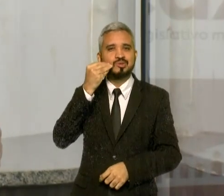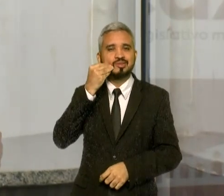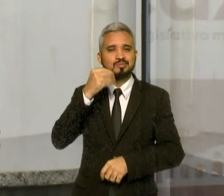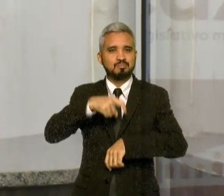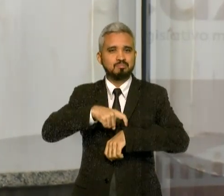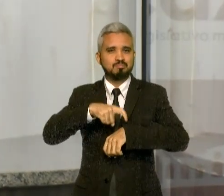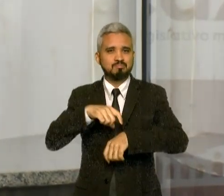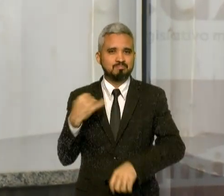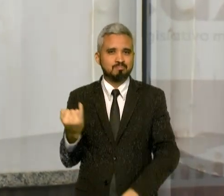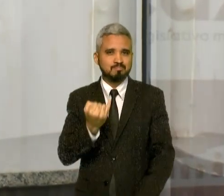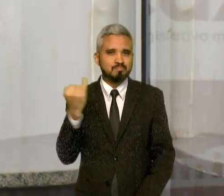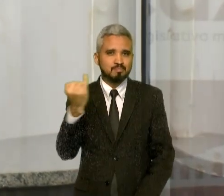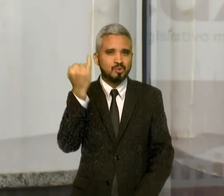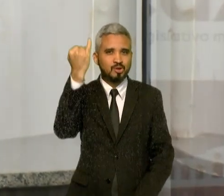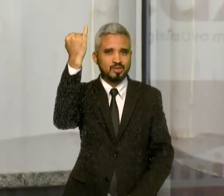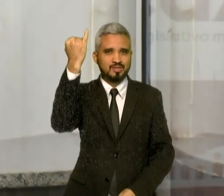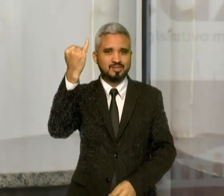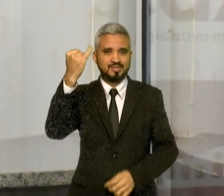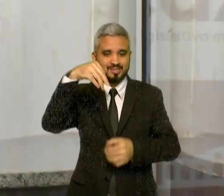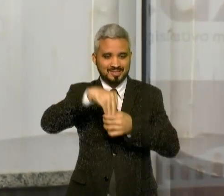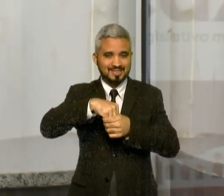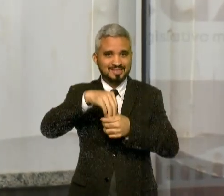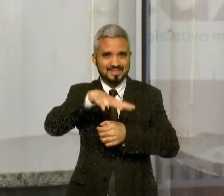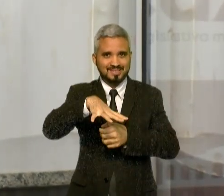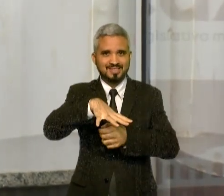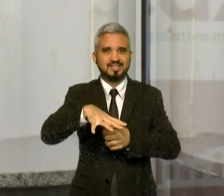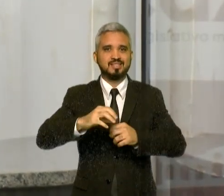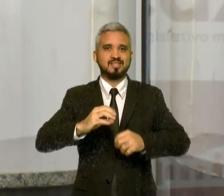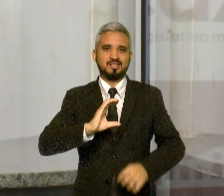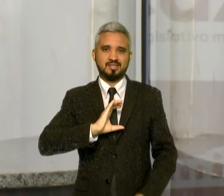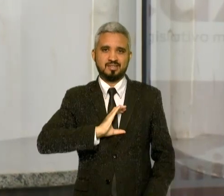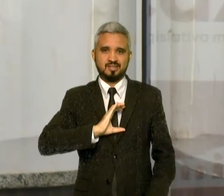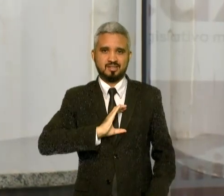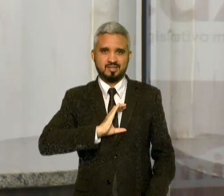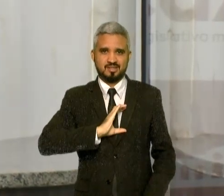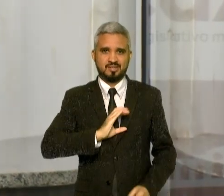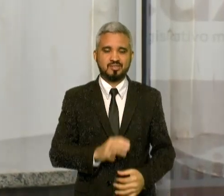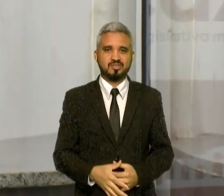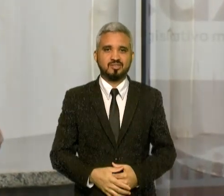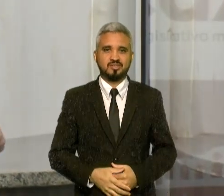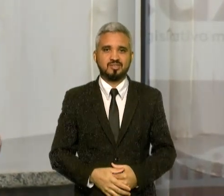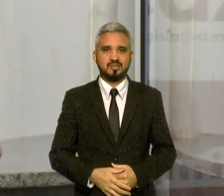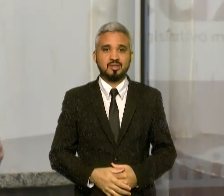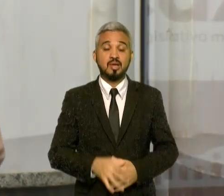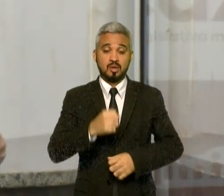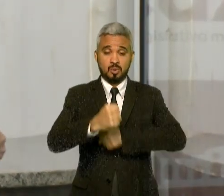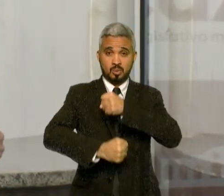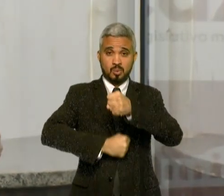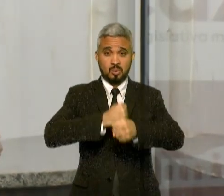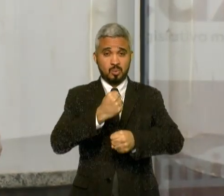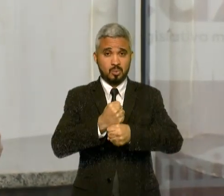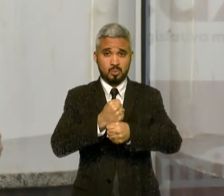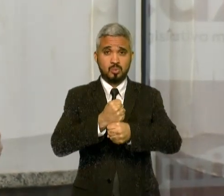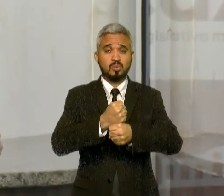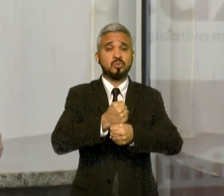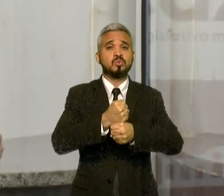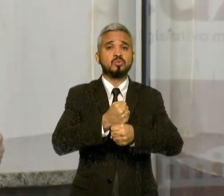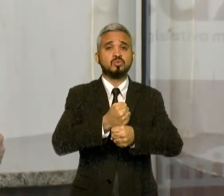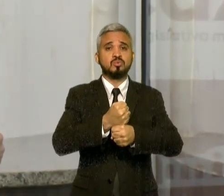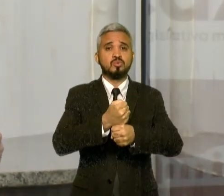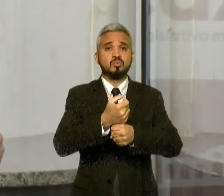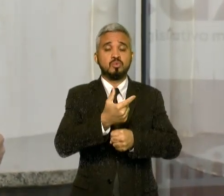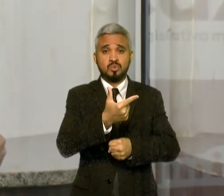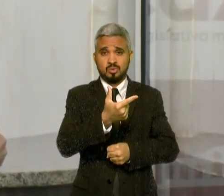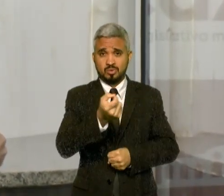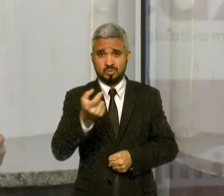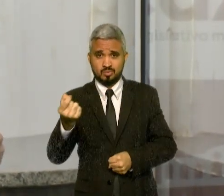momento aqui dentro da cidade de Caxias, neste, que é o ano do bicentenário de Caxias,